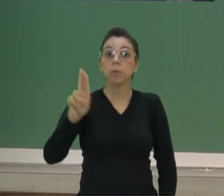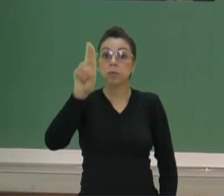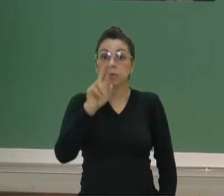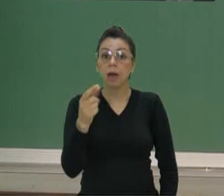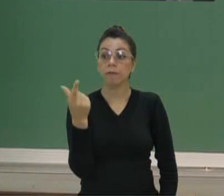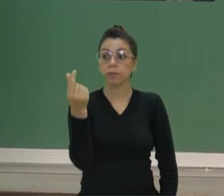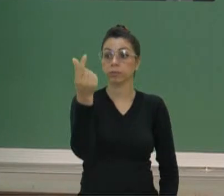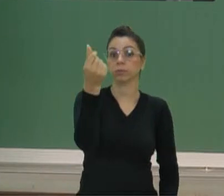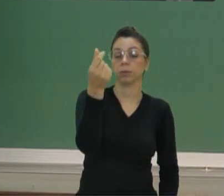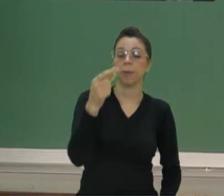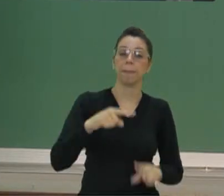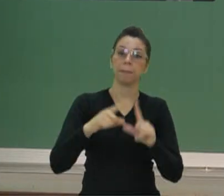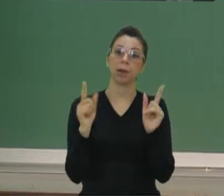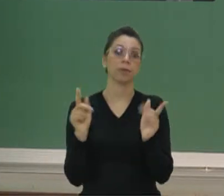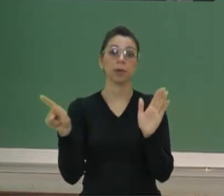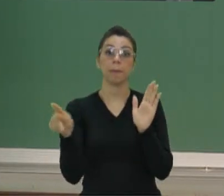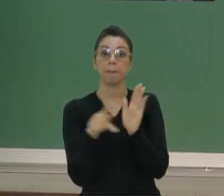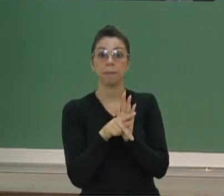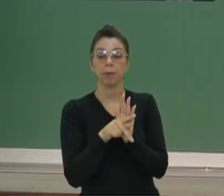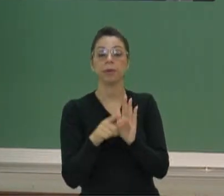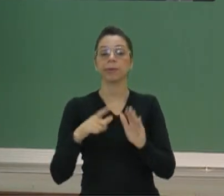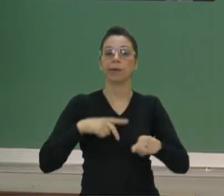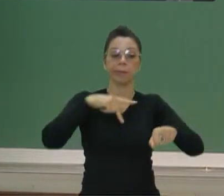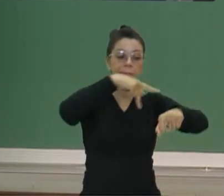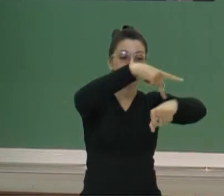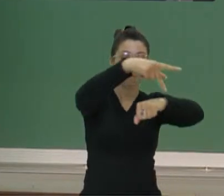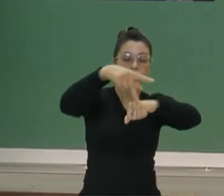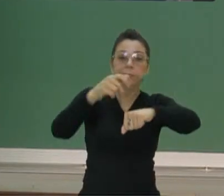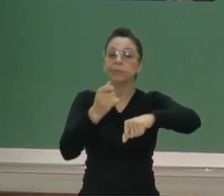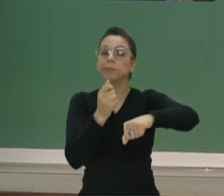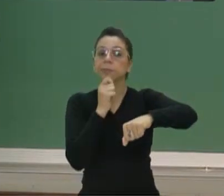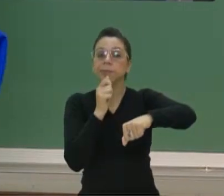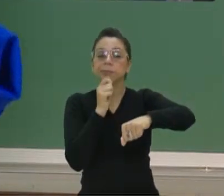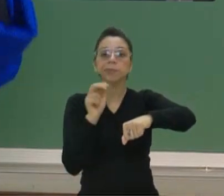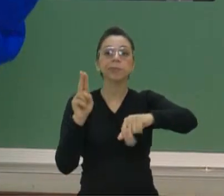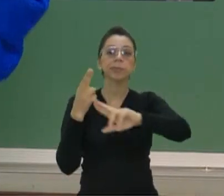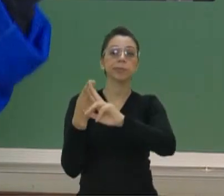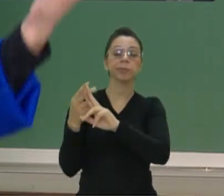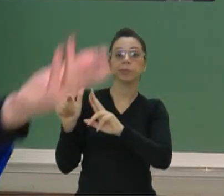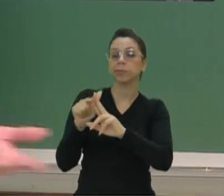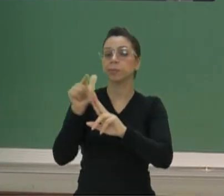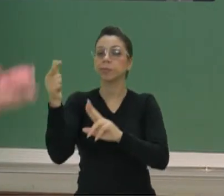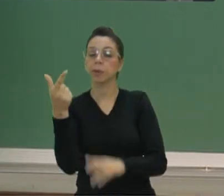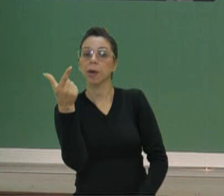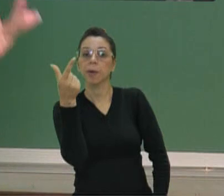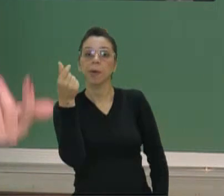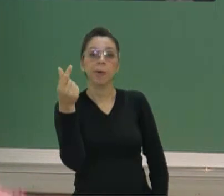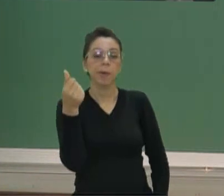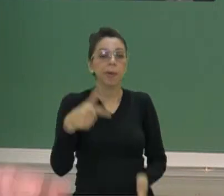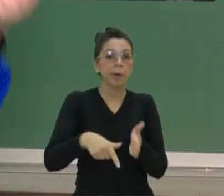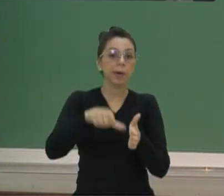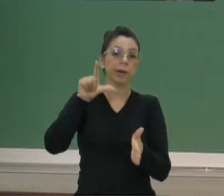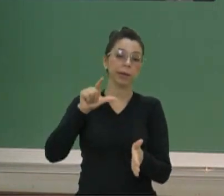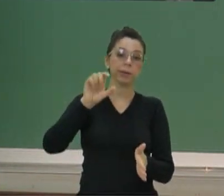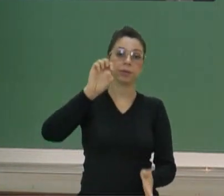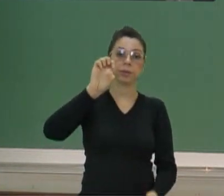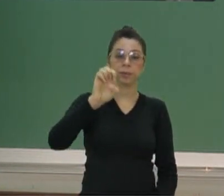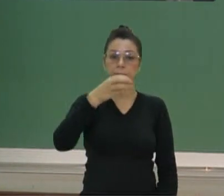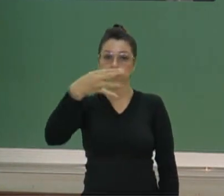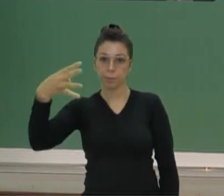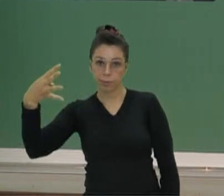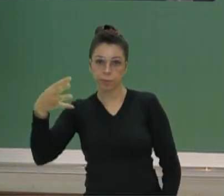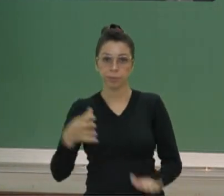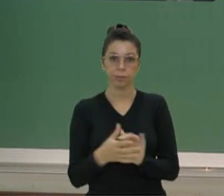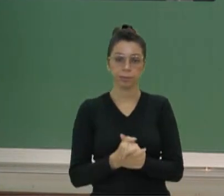mas ela não era exclusiva. Você tinha países que ainda usavam moedas anteriores ao euro. É o